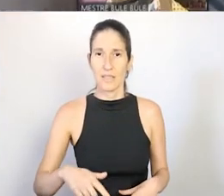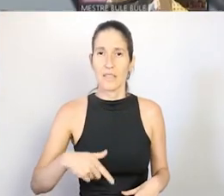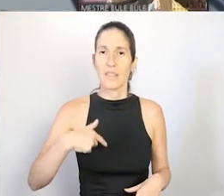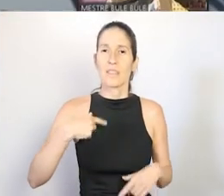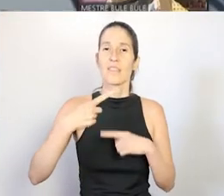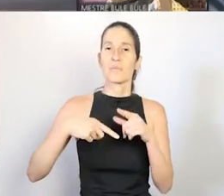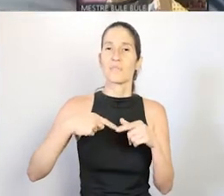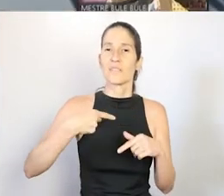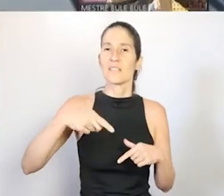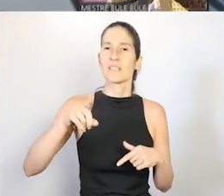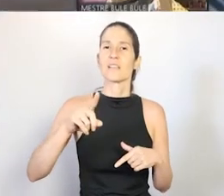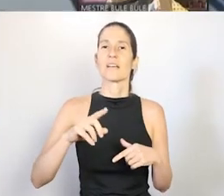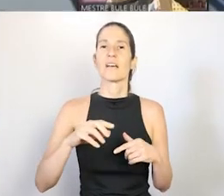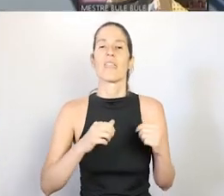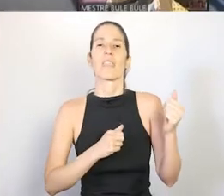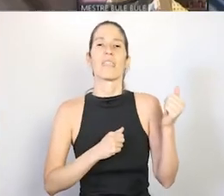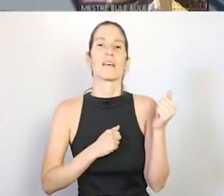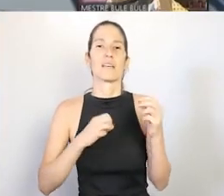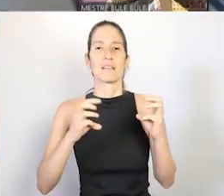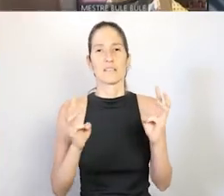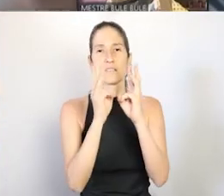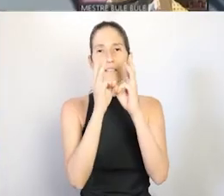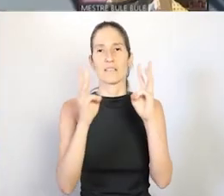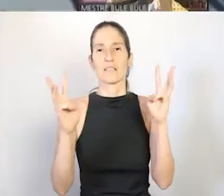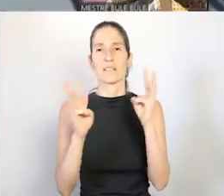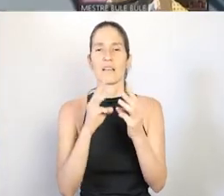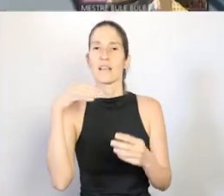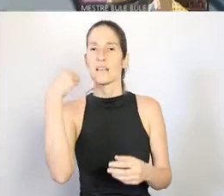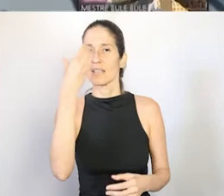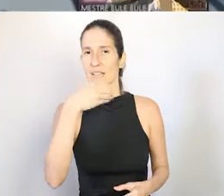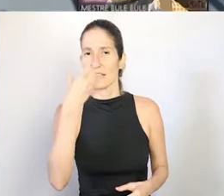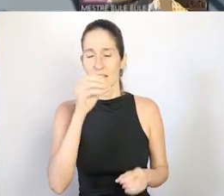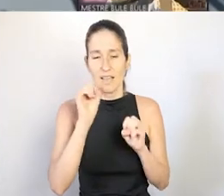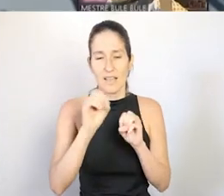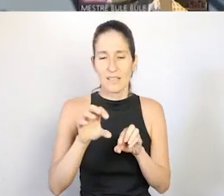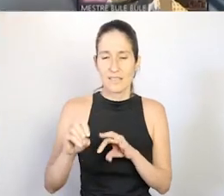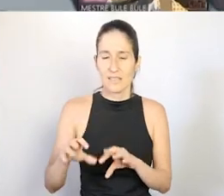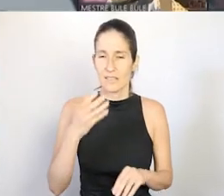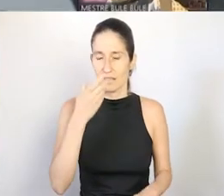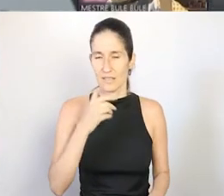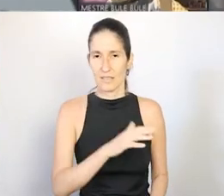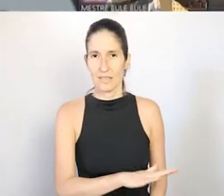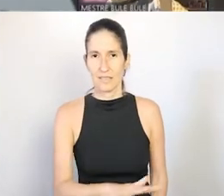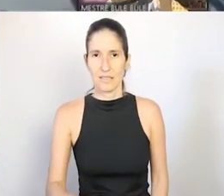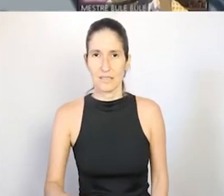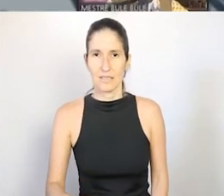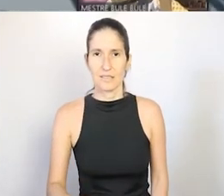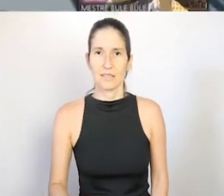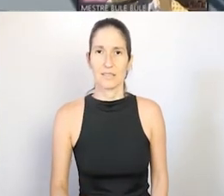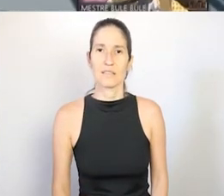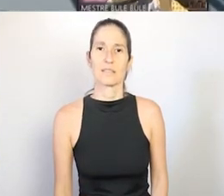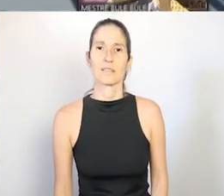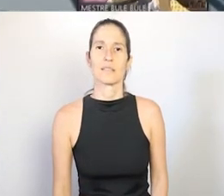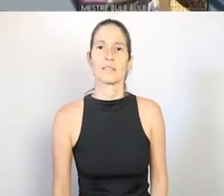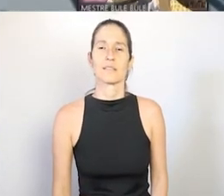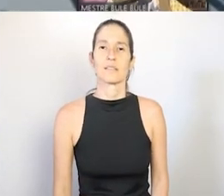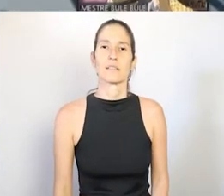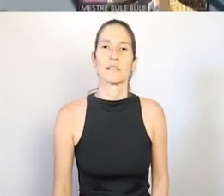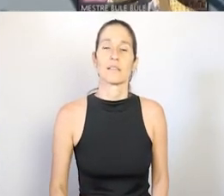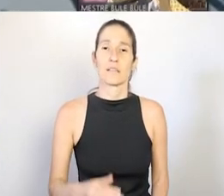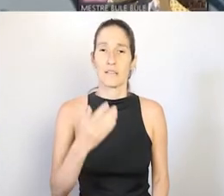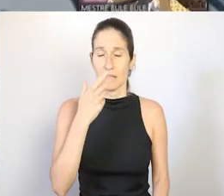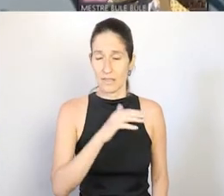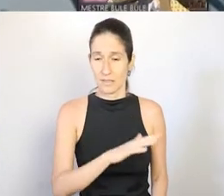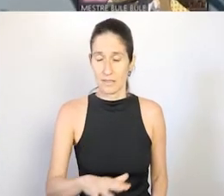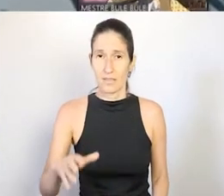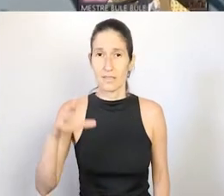com um capão, dançar, cantar, ensinar eles, tudo isso. Para mais tarde ele ser uma pessoa de bem, um cidadão